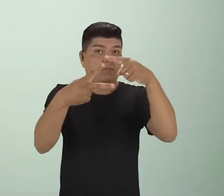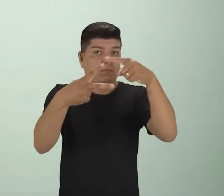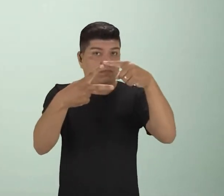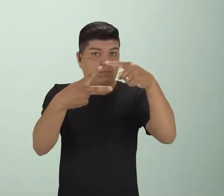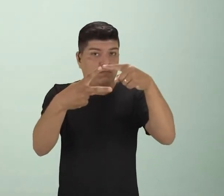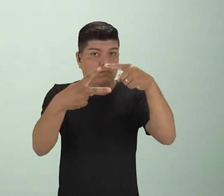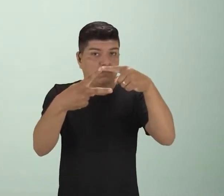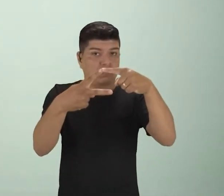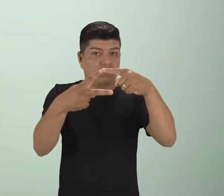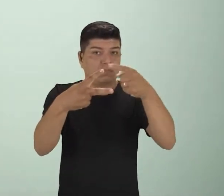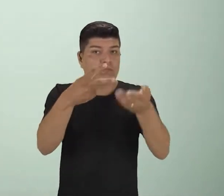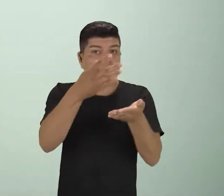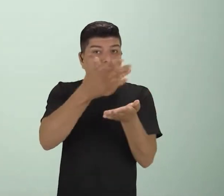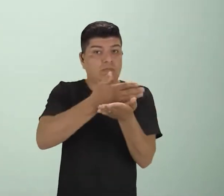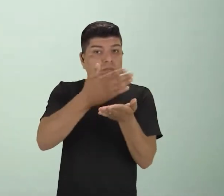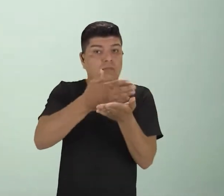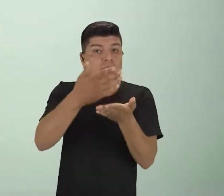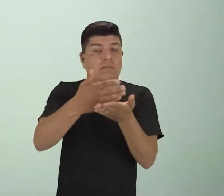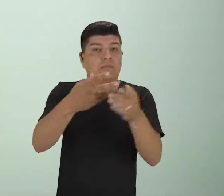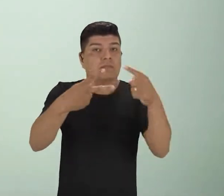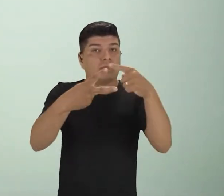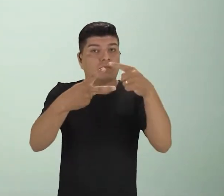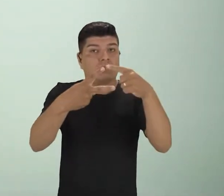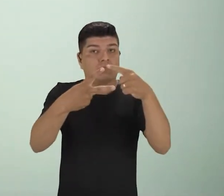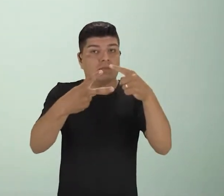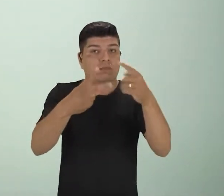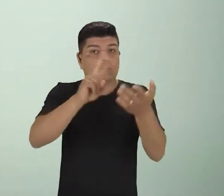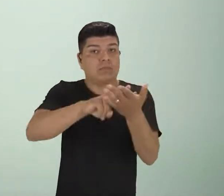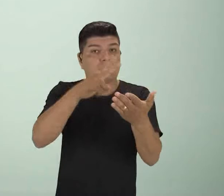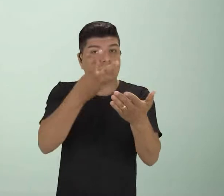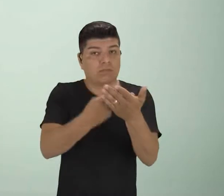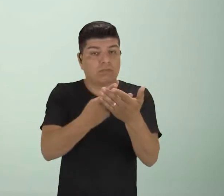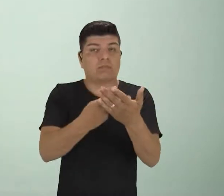primeira fase que é a tradução,